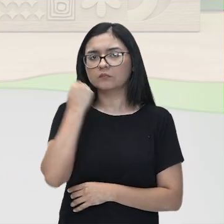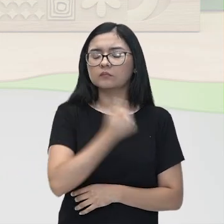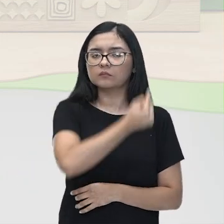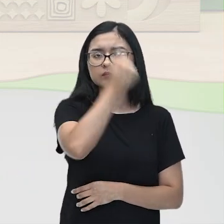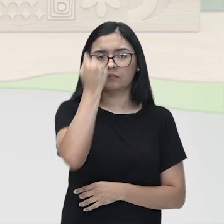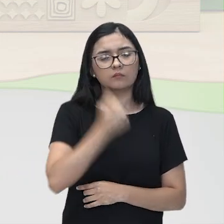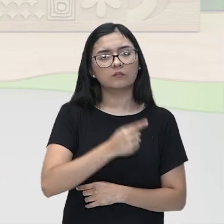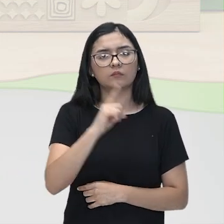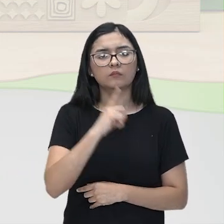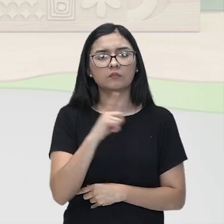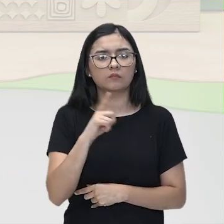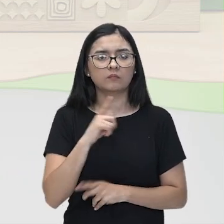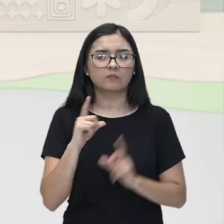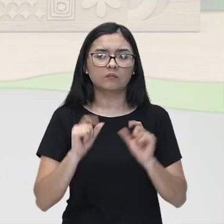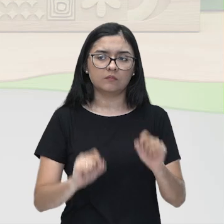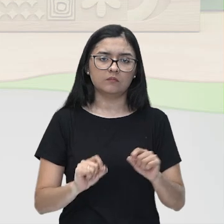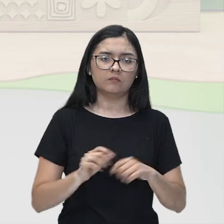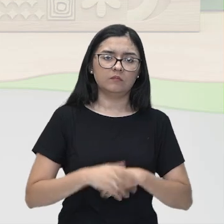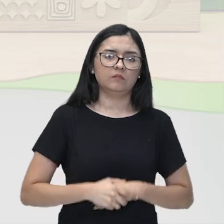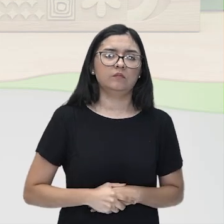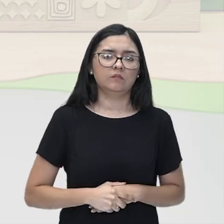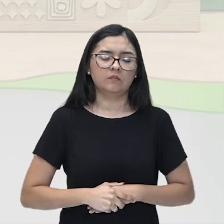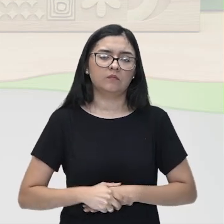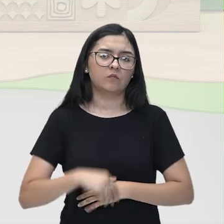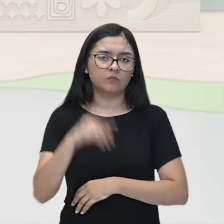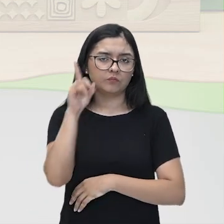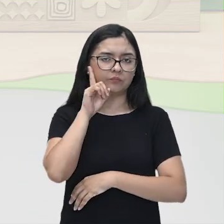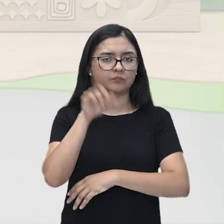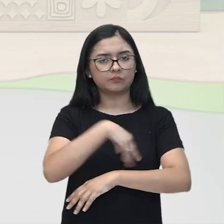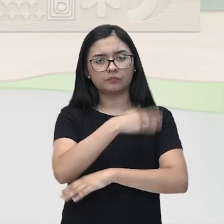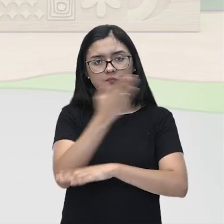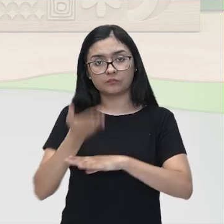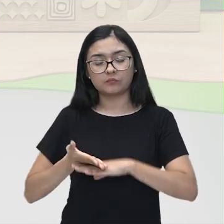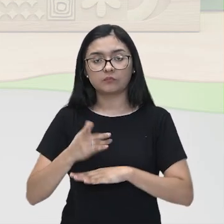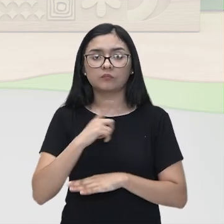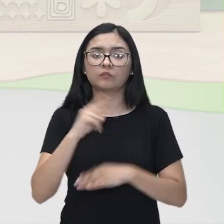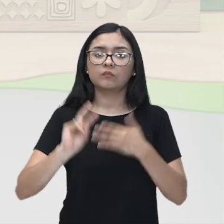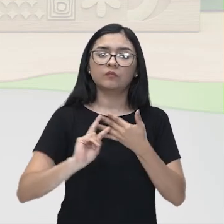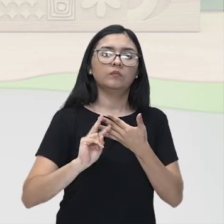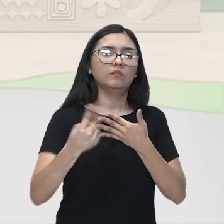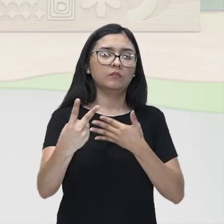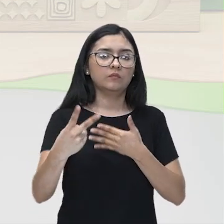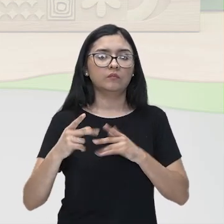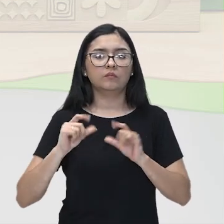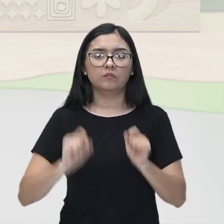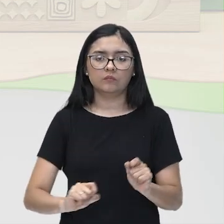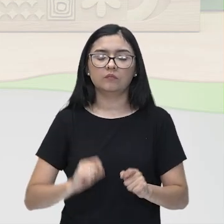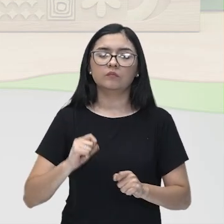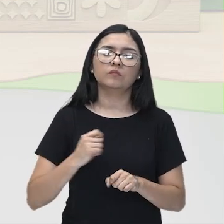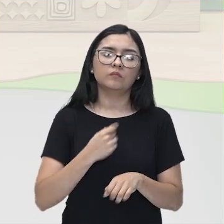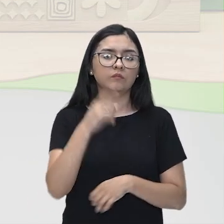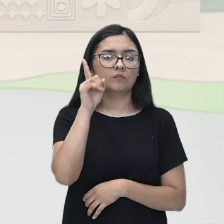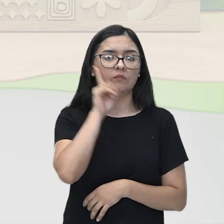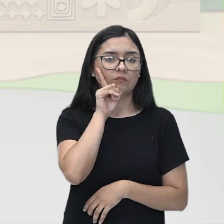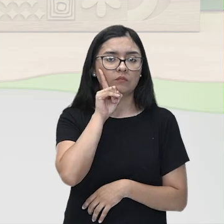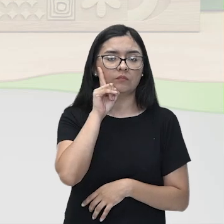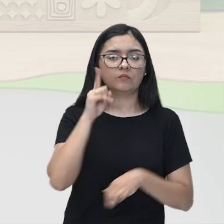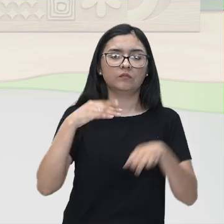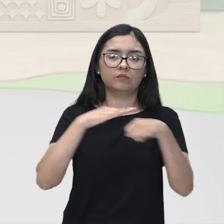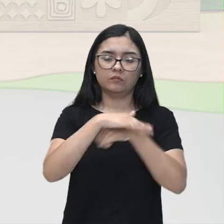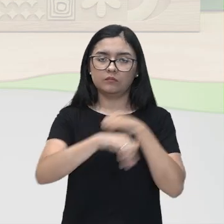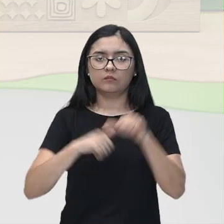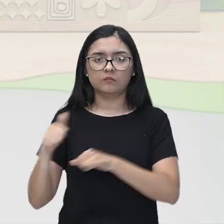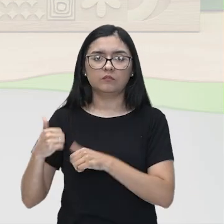É quanto tempo que dura um dia. E tem como consequência a sucessão dos dias e das